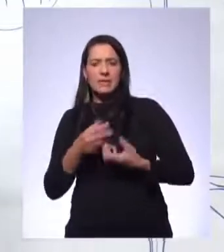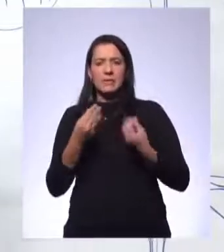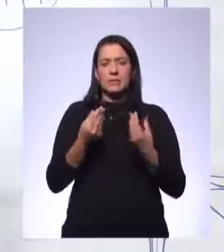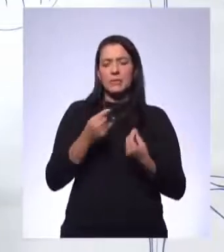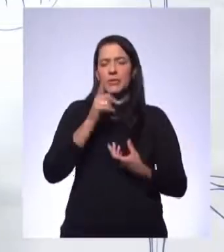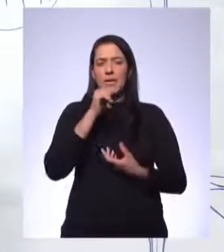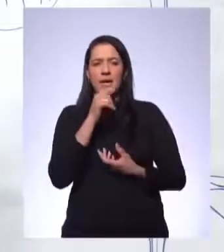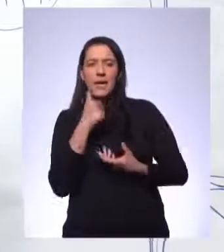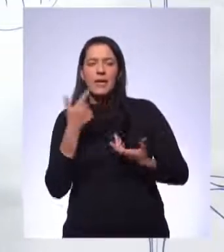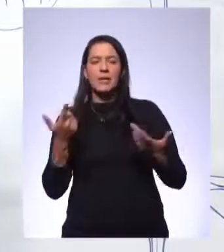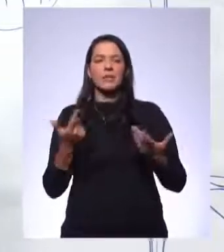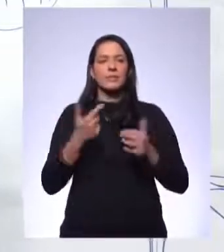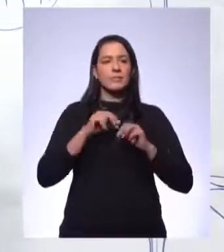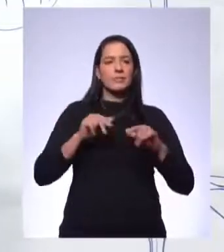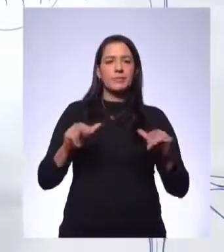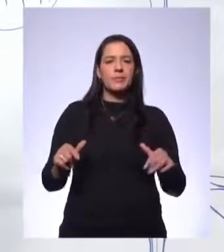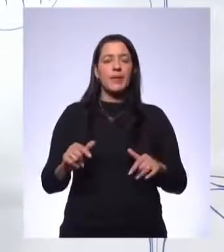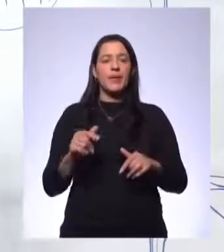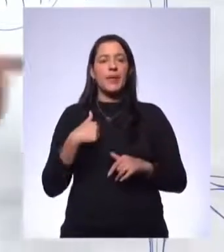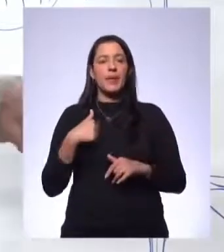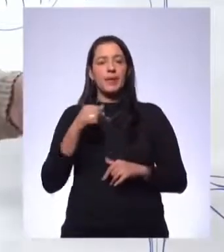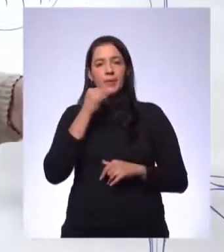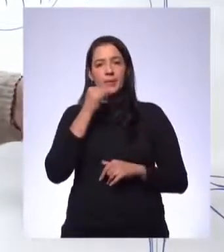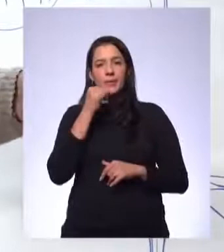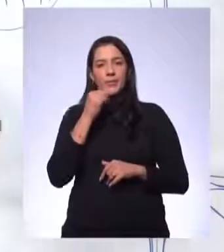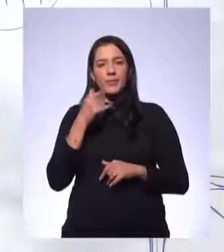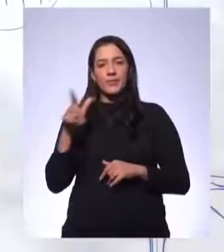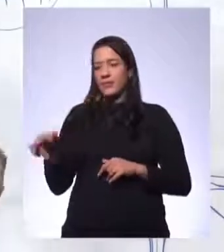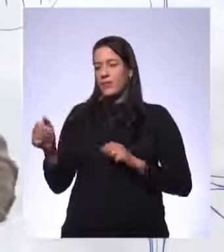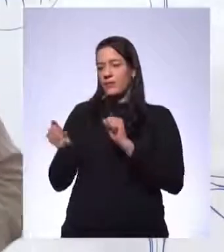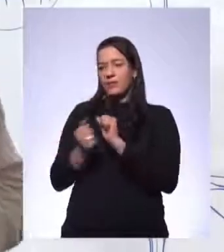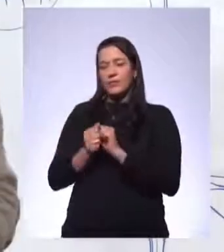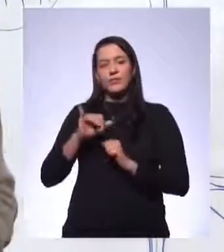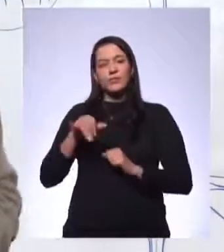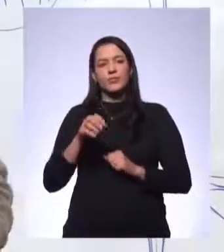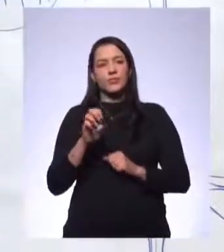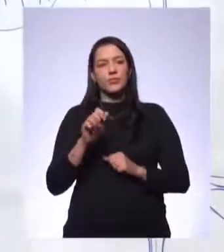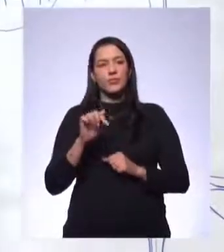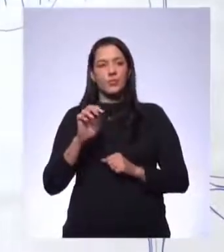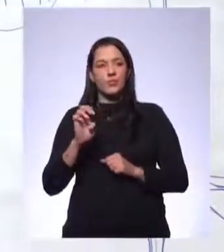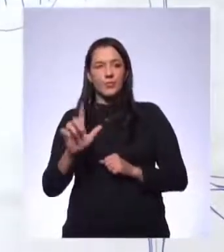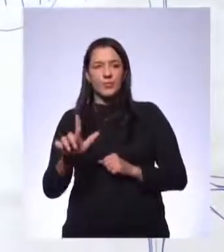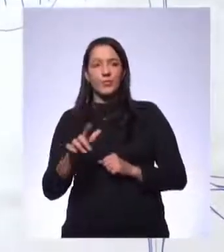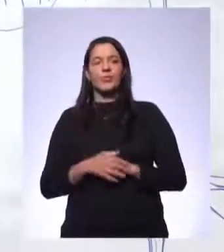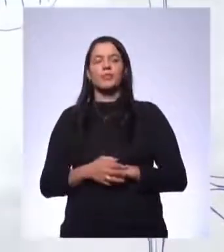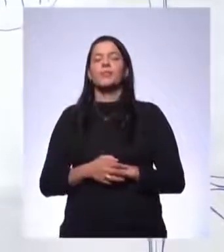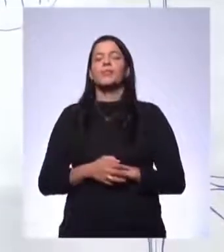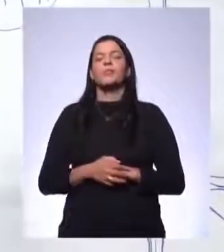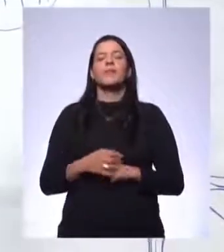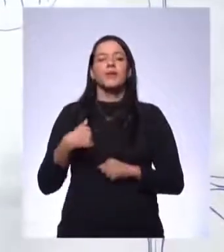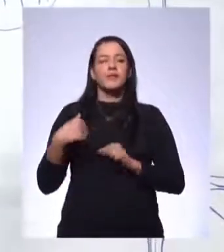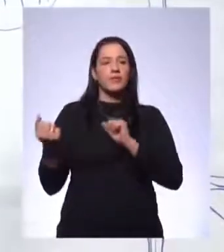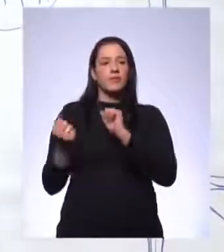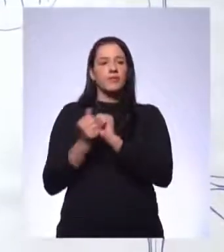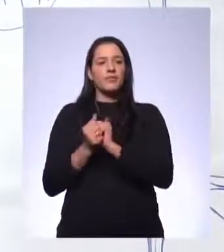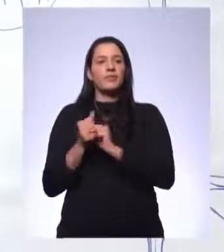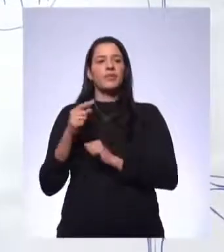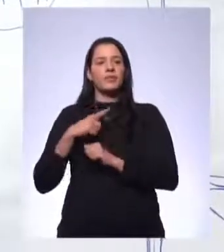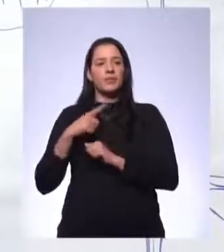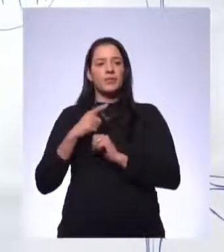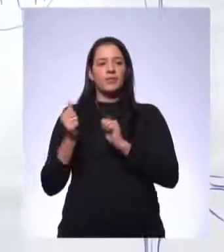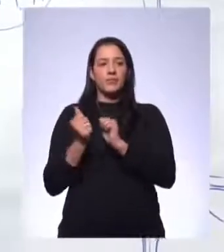sei o quê. Uma vez eu peguei um exemplo, estava na aula junto com o Edjoel também, Sim, a gente assistiu essa aula junto. Curso. Essa aula a gente teve